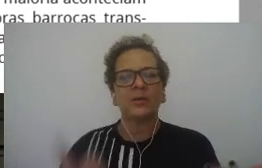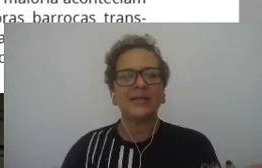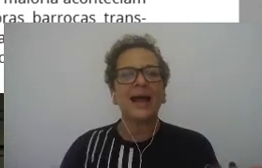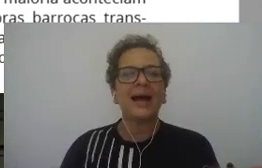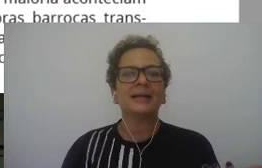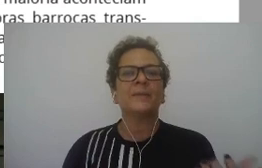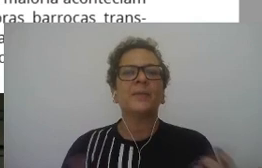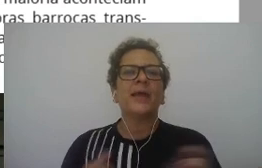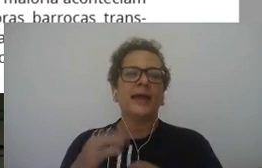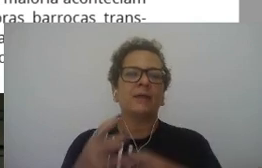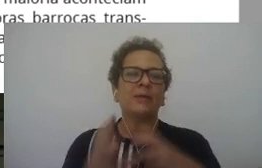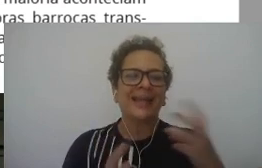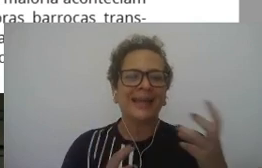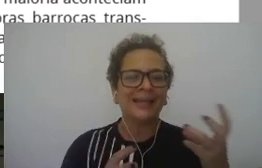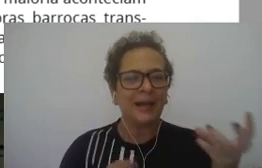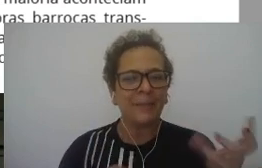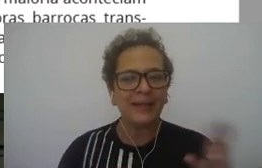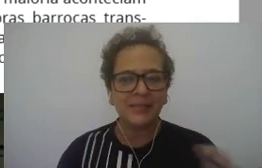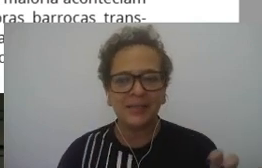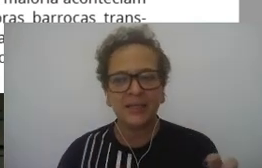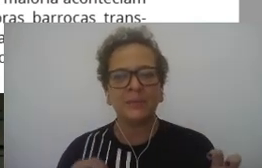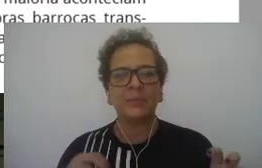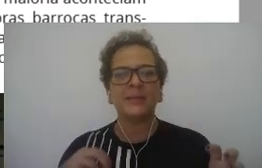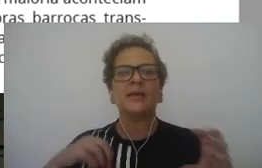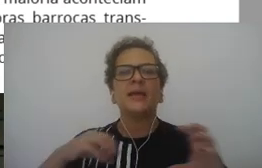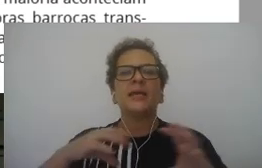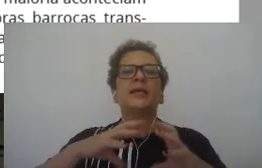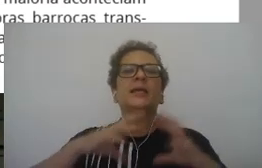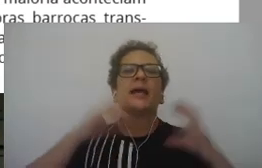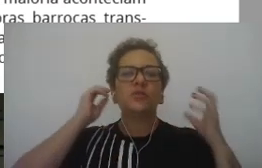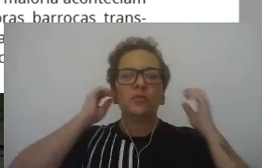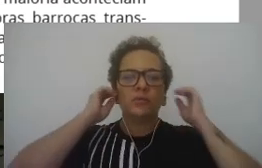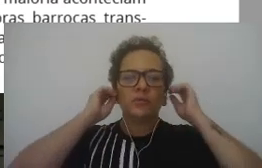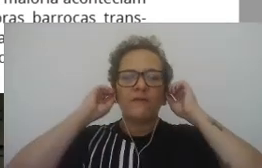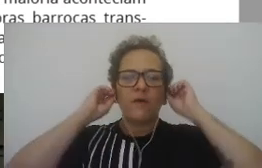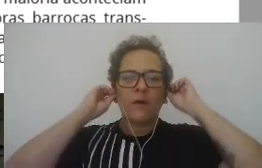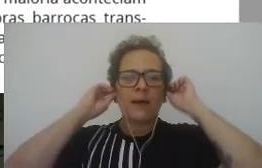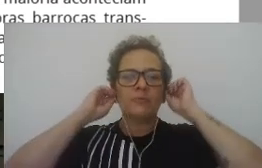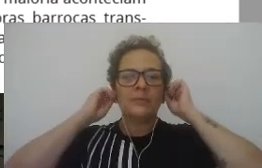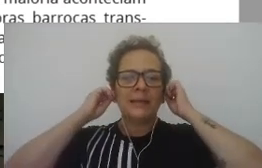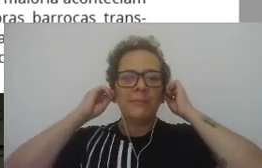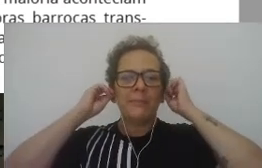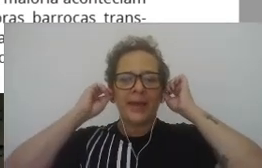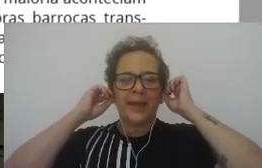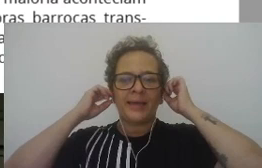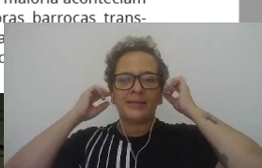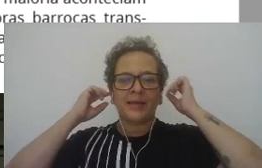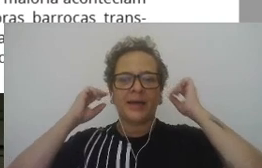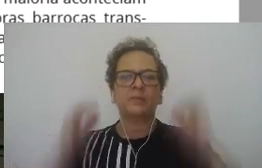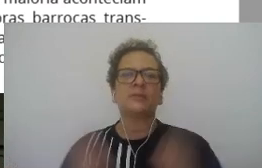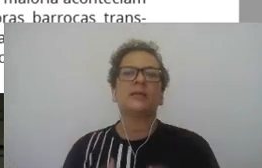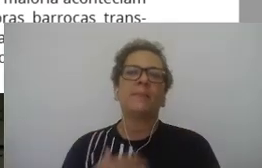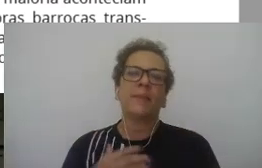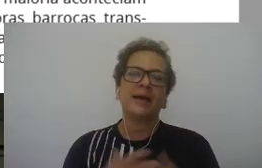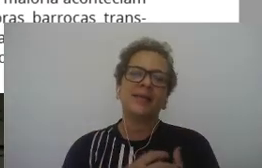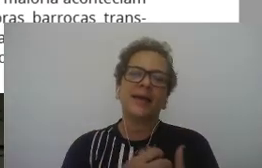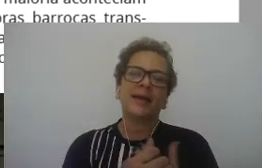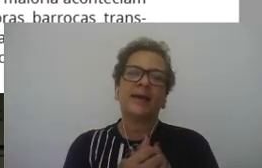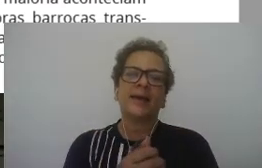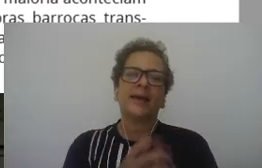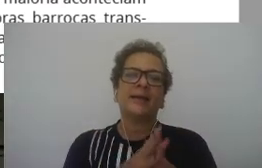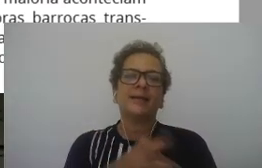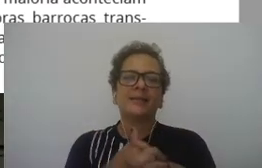produção era moderada era uma técnica mais simples e a estrutura formal também certo